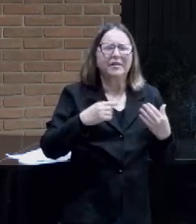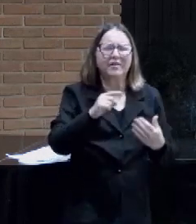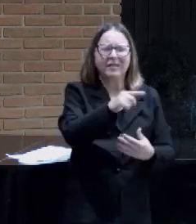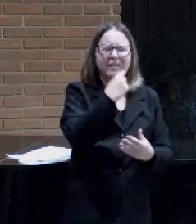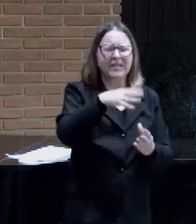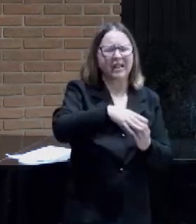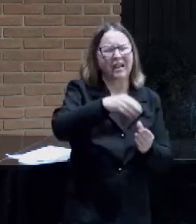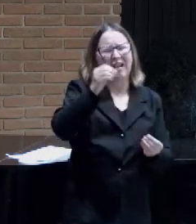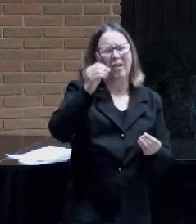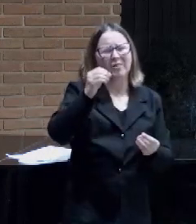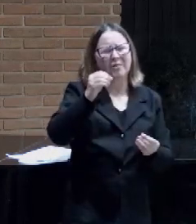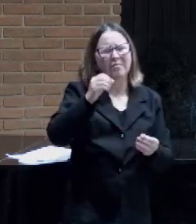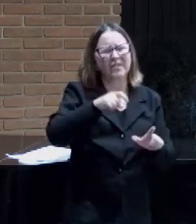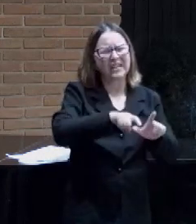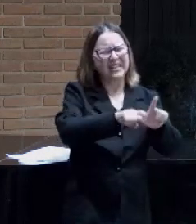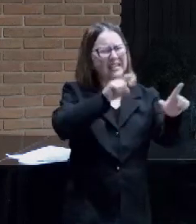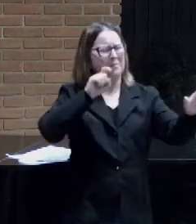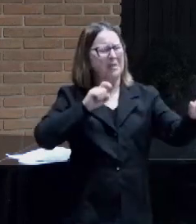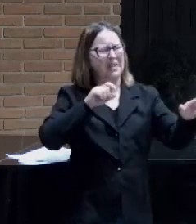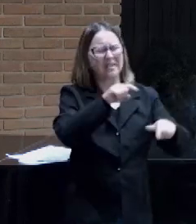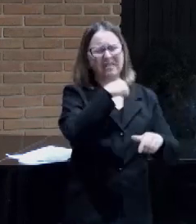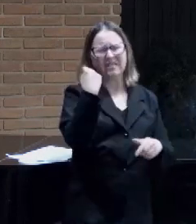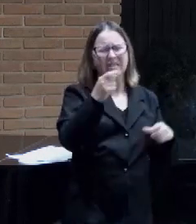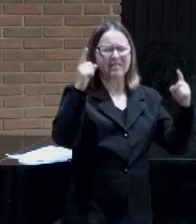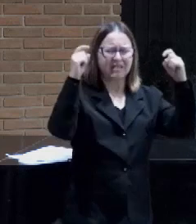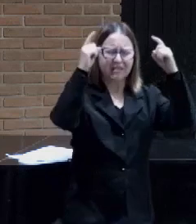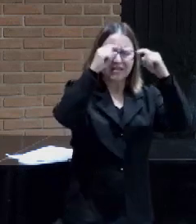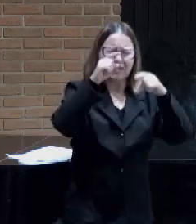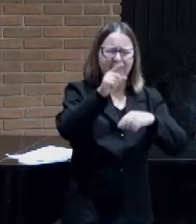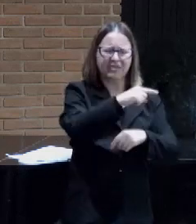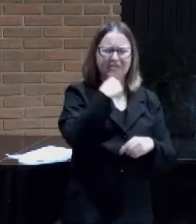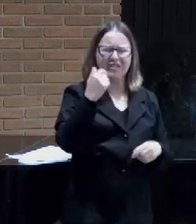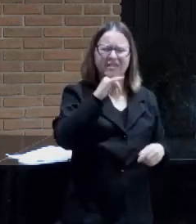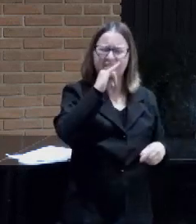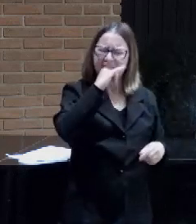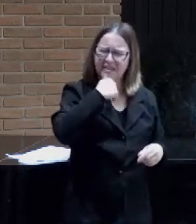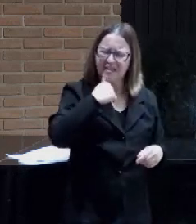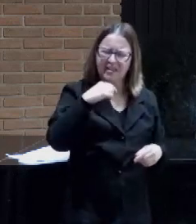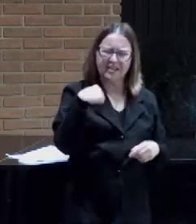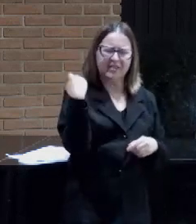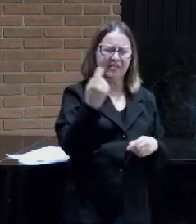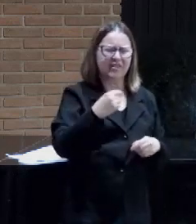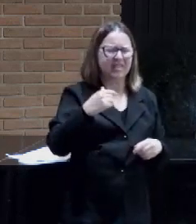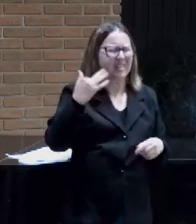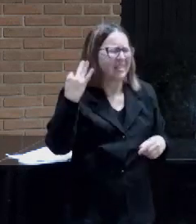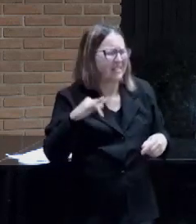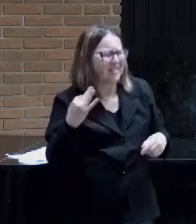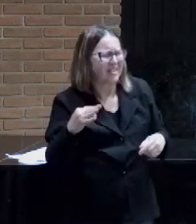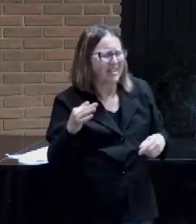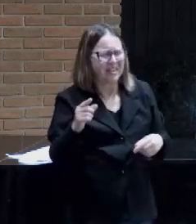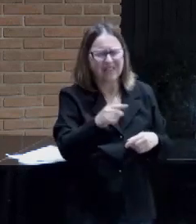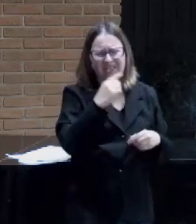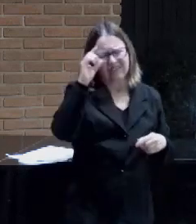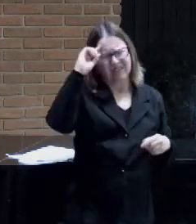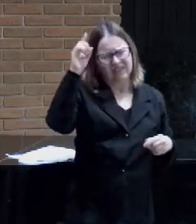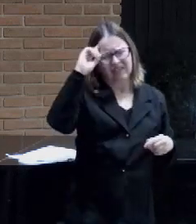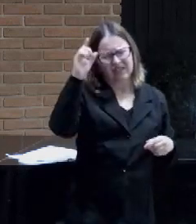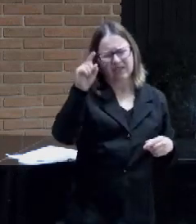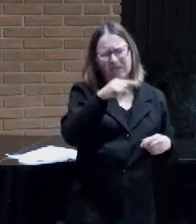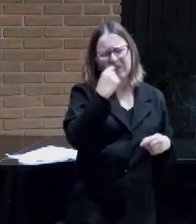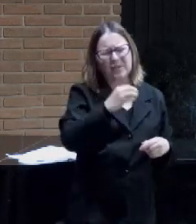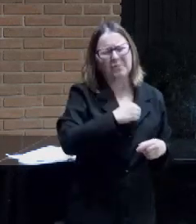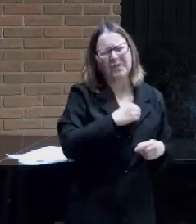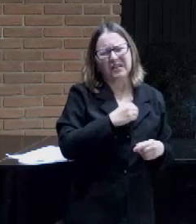nossa dificuldade, da nossa tristeza, da nossa dor, do nosso dia a dia, dos nossos dilemas, dos nossos pecados,